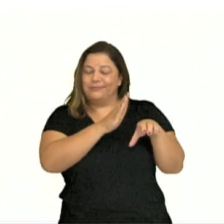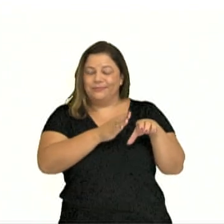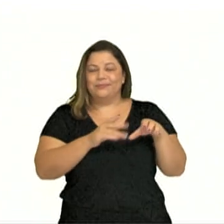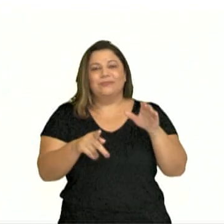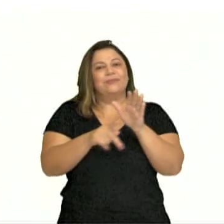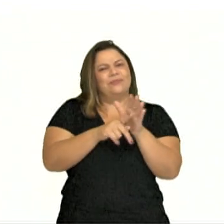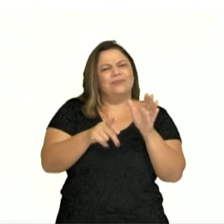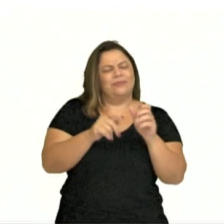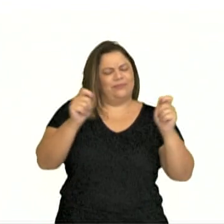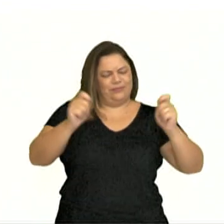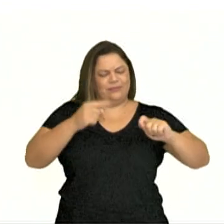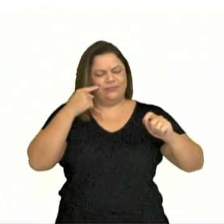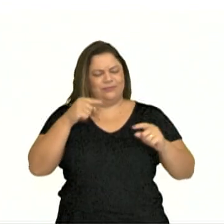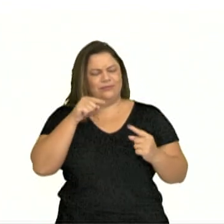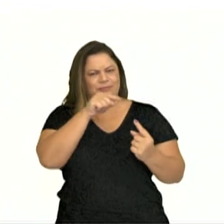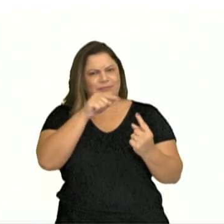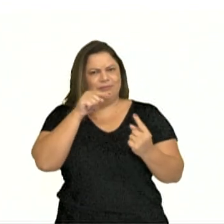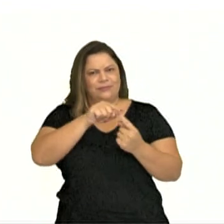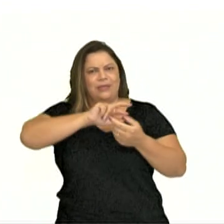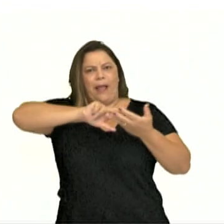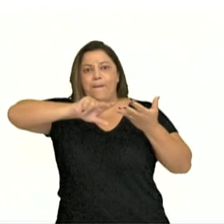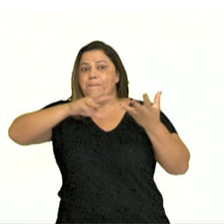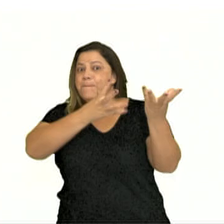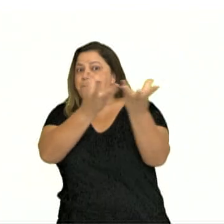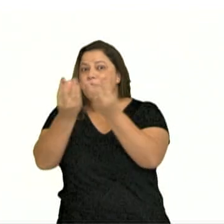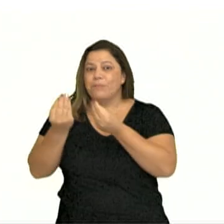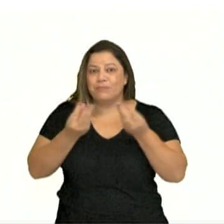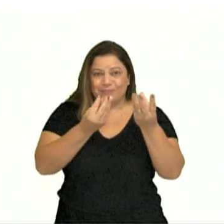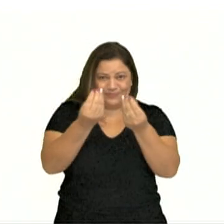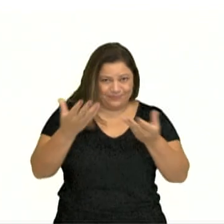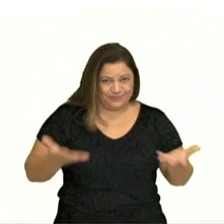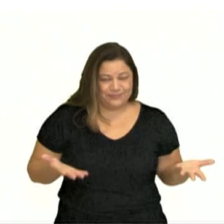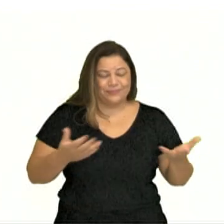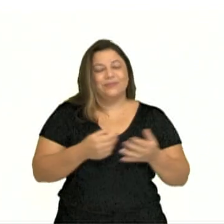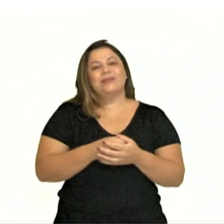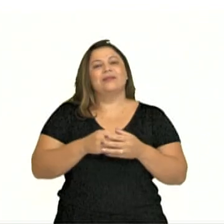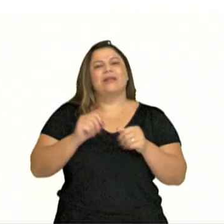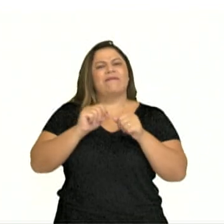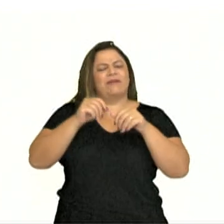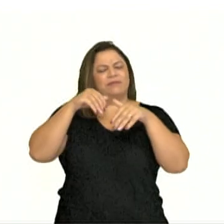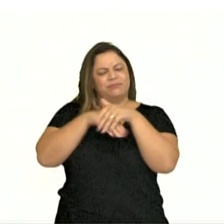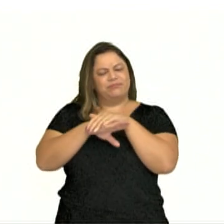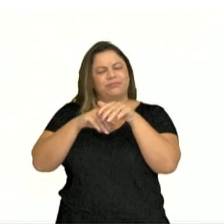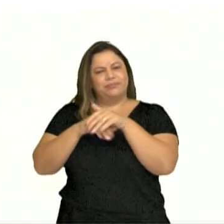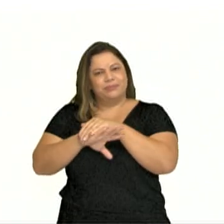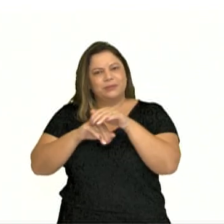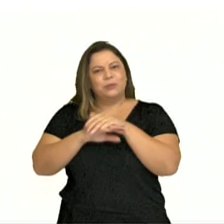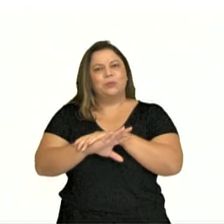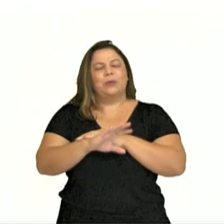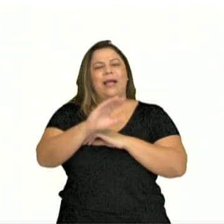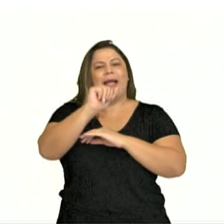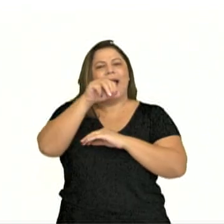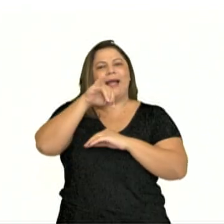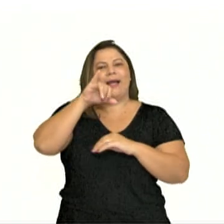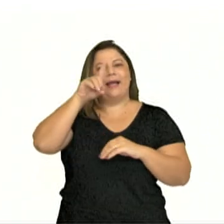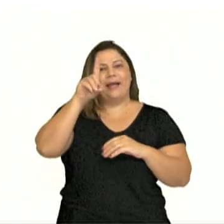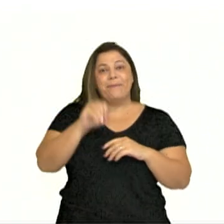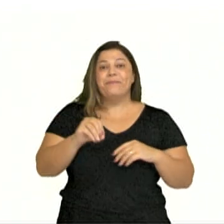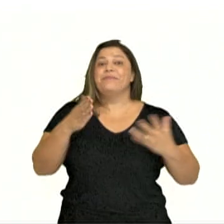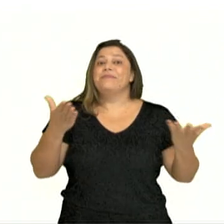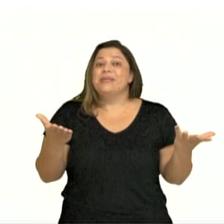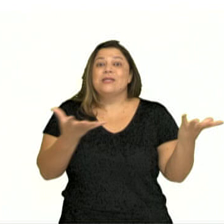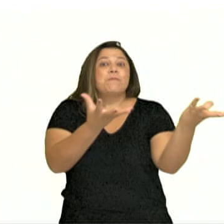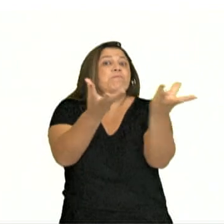que apresenta muitos leucoplastos, que vai fazer o armazenamento de amido. Então a batata